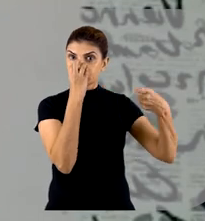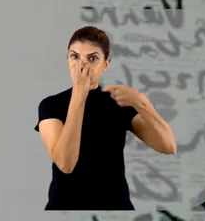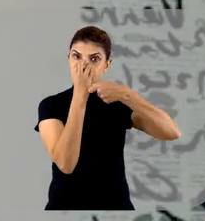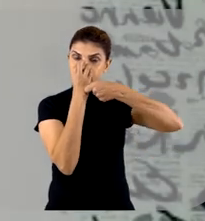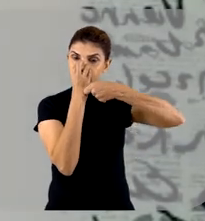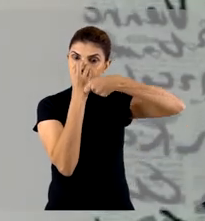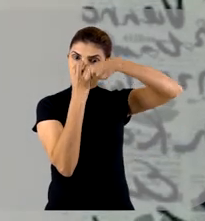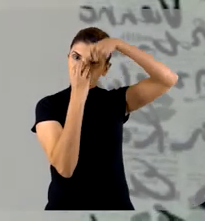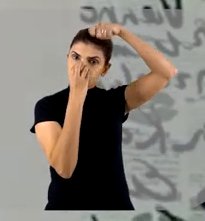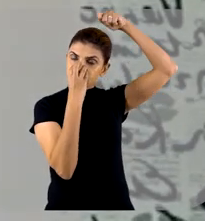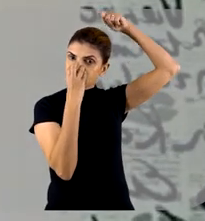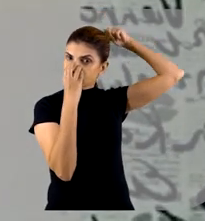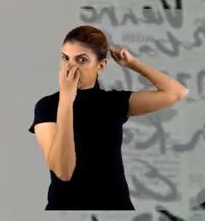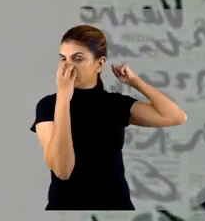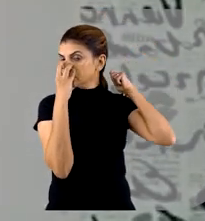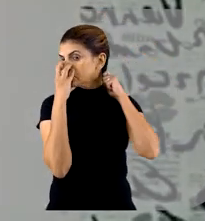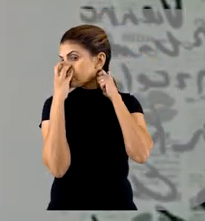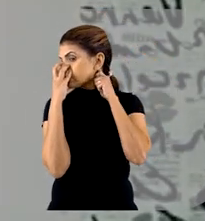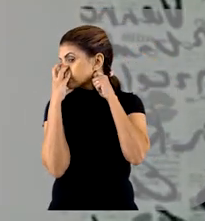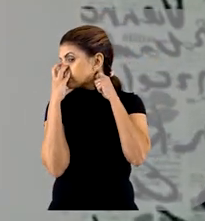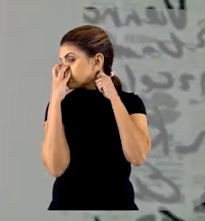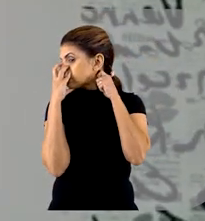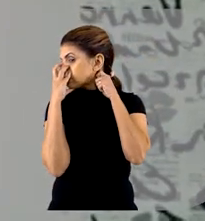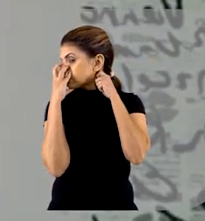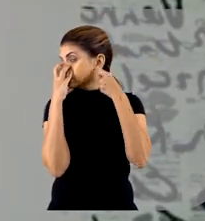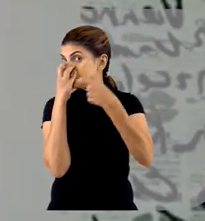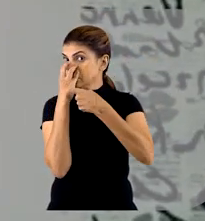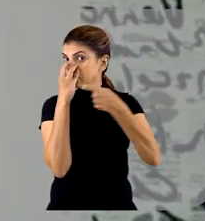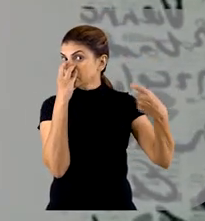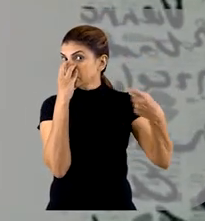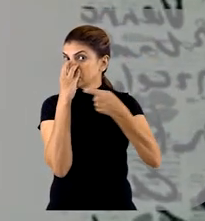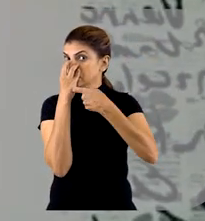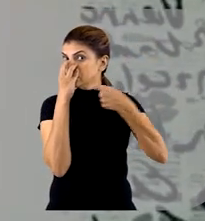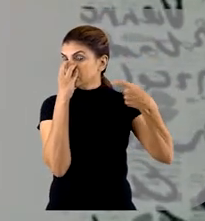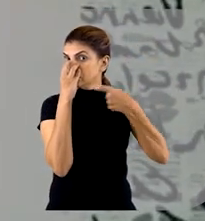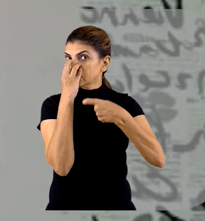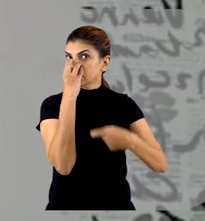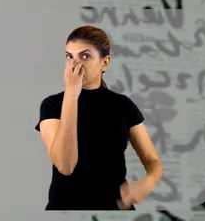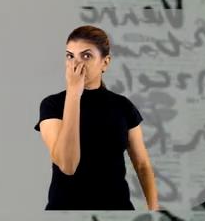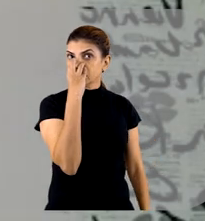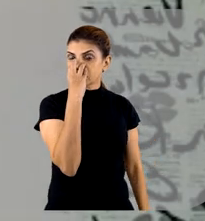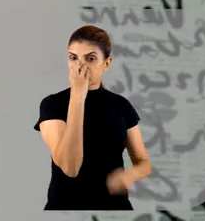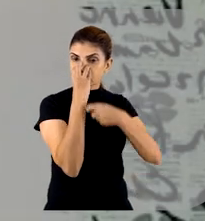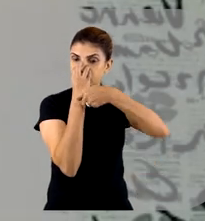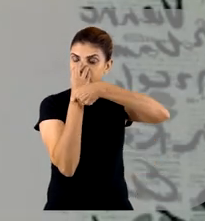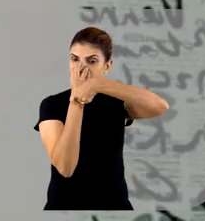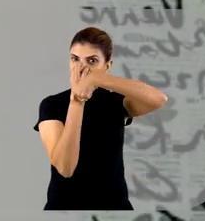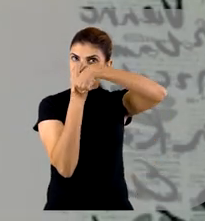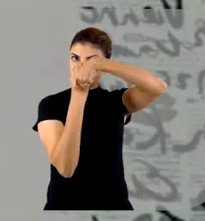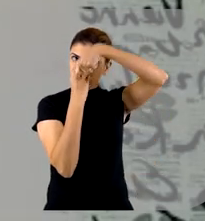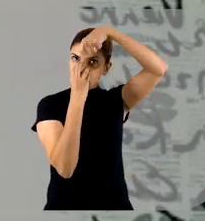Os elásticos aqui deverão vir para trás.